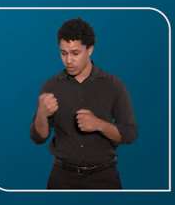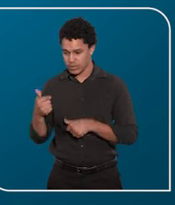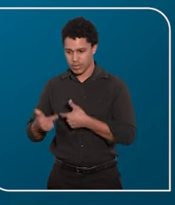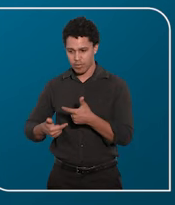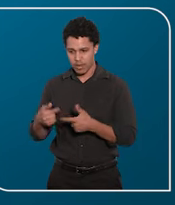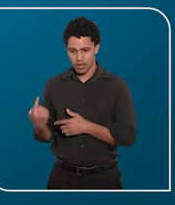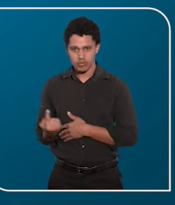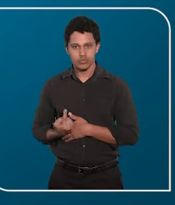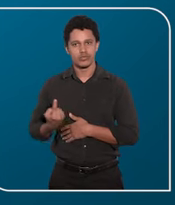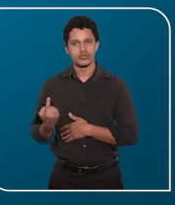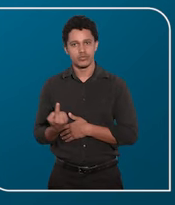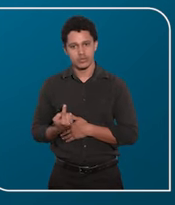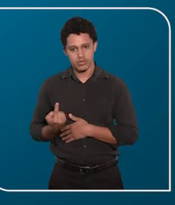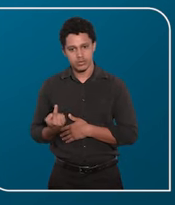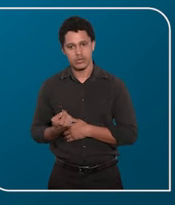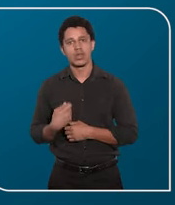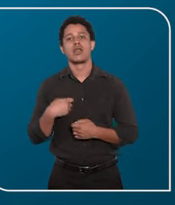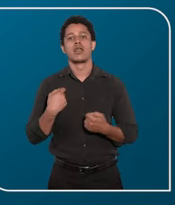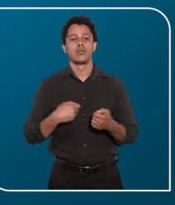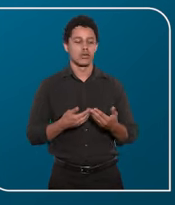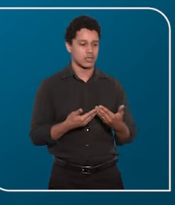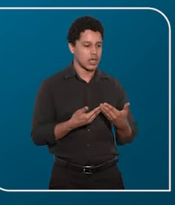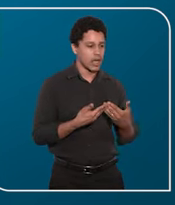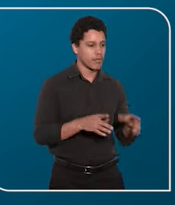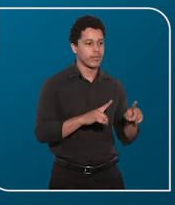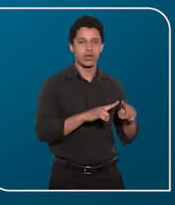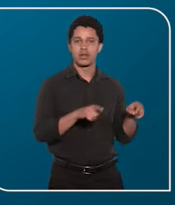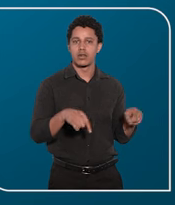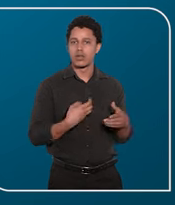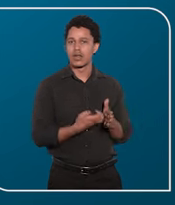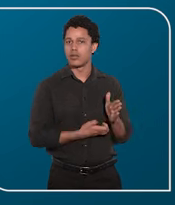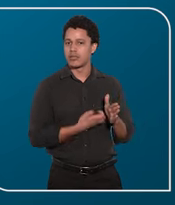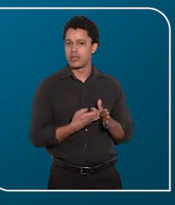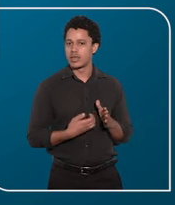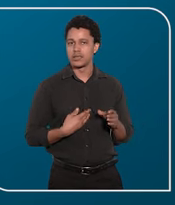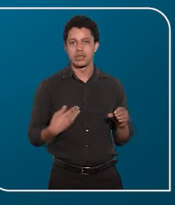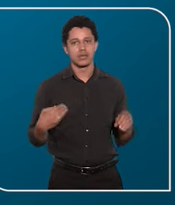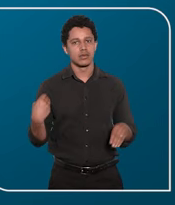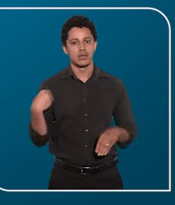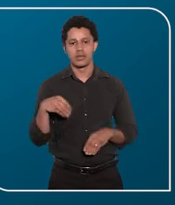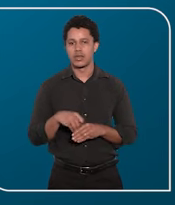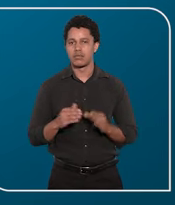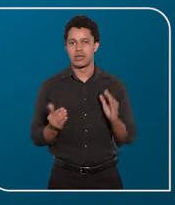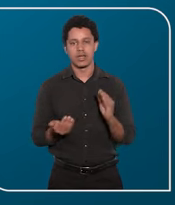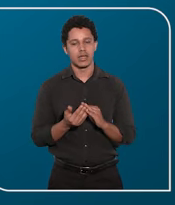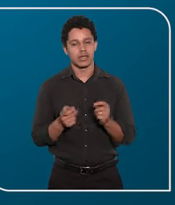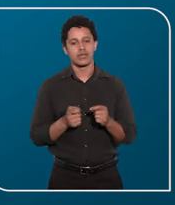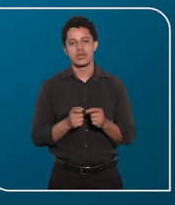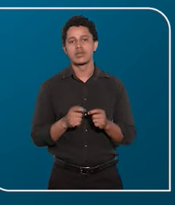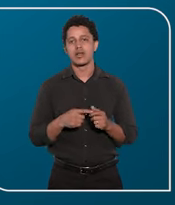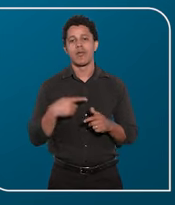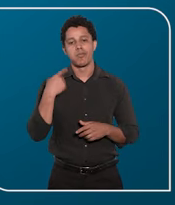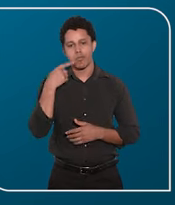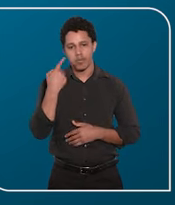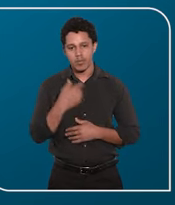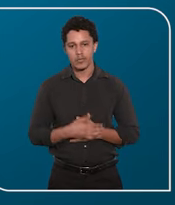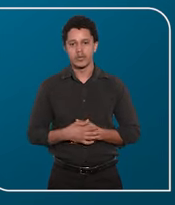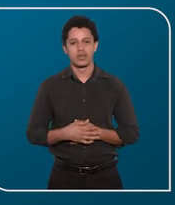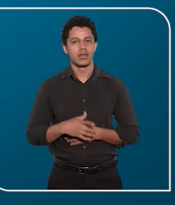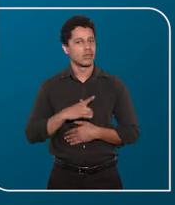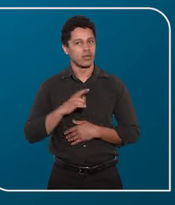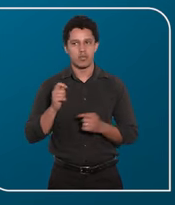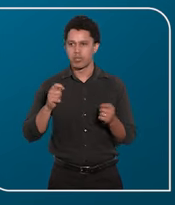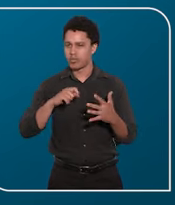né? Ele tem a possibilidade de abrir o seu escritório, até dentro da sua própria casa e exercer a advocacia. E tem a possibilidade também